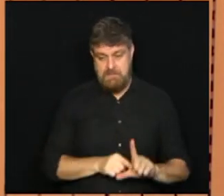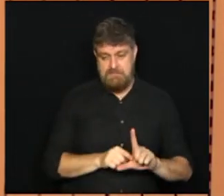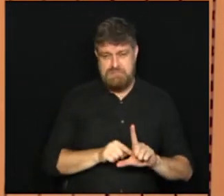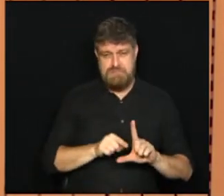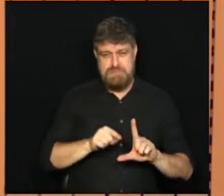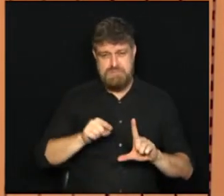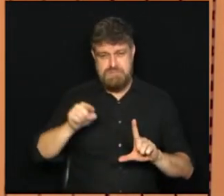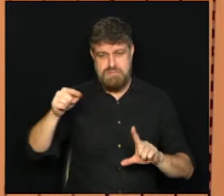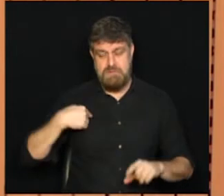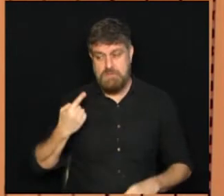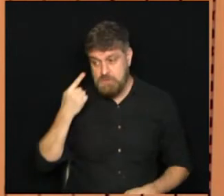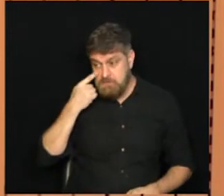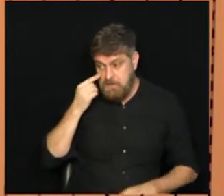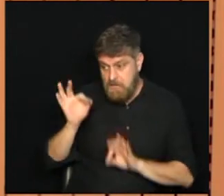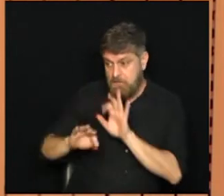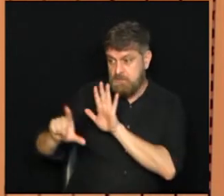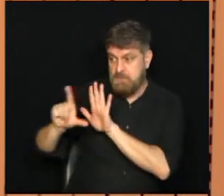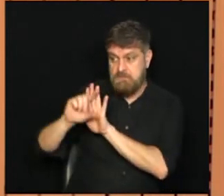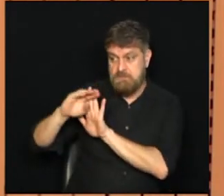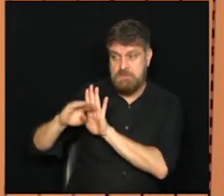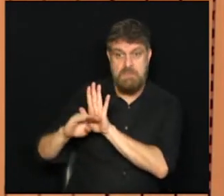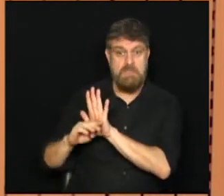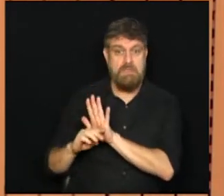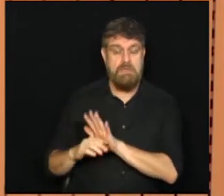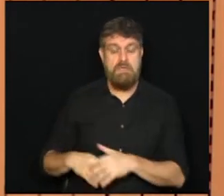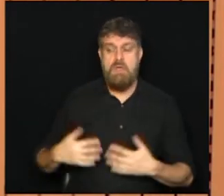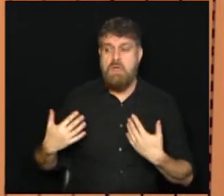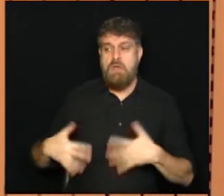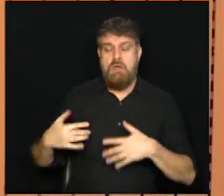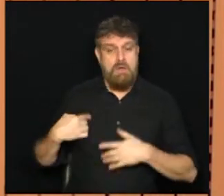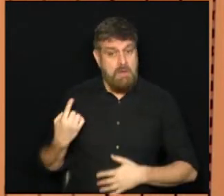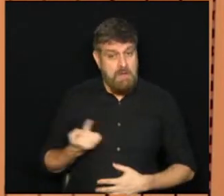projetos de lei. Então, eu acho que é fundamental a gente